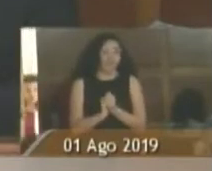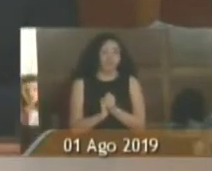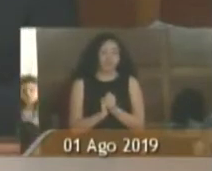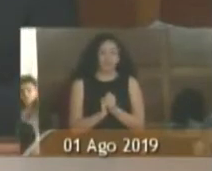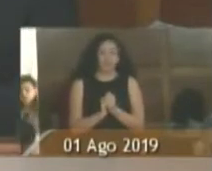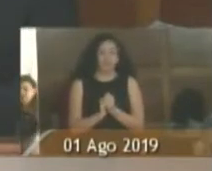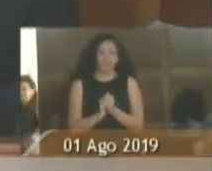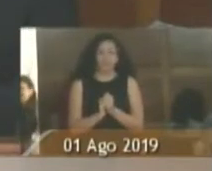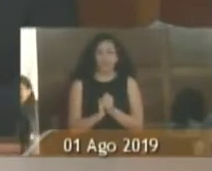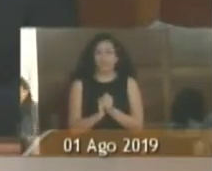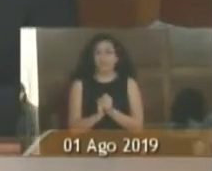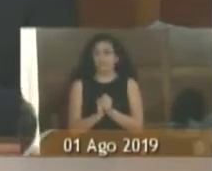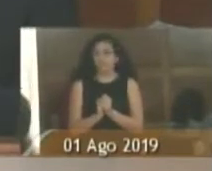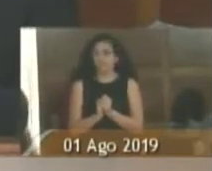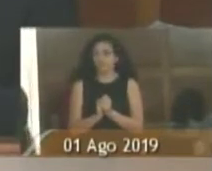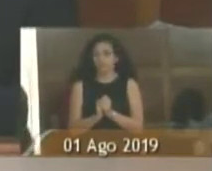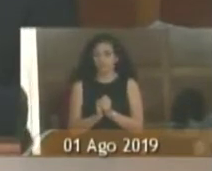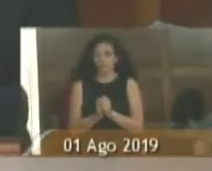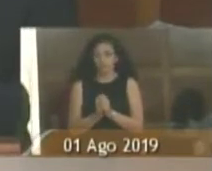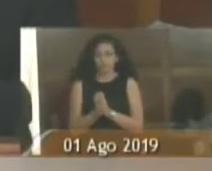for adiantado.